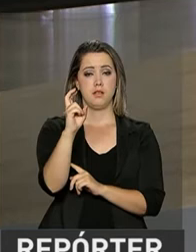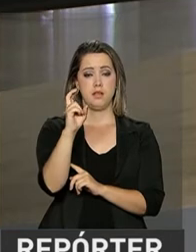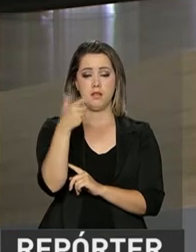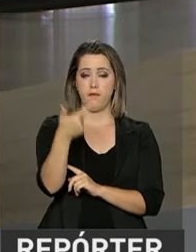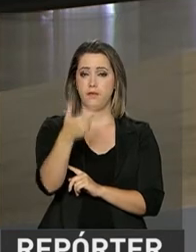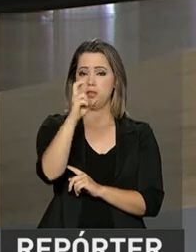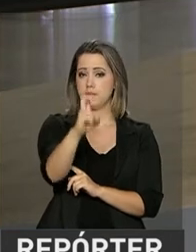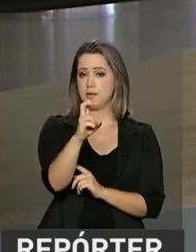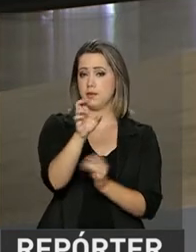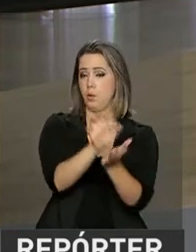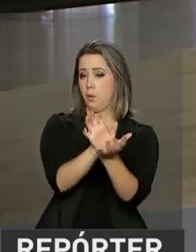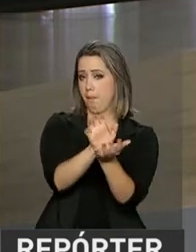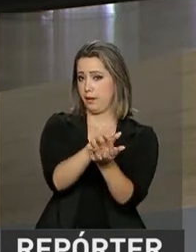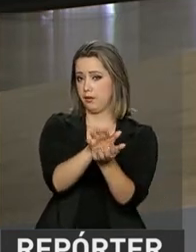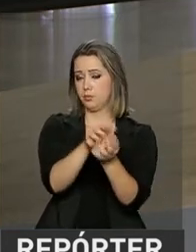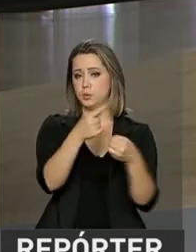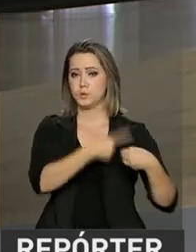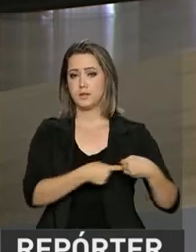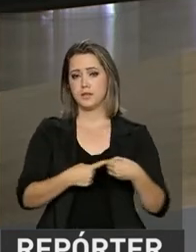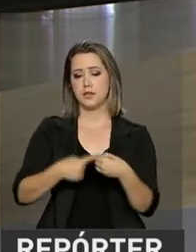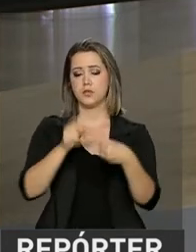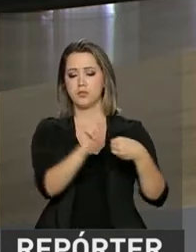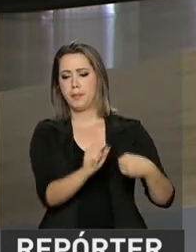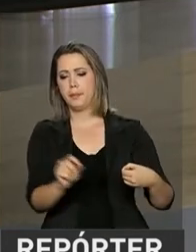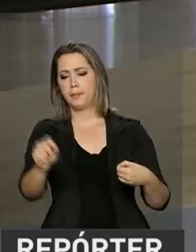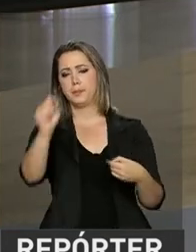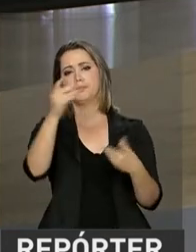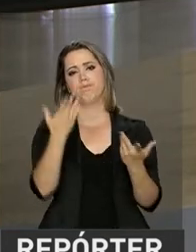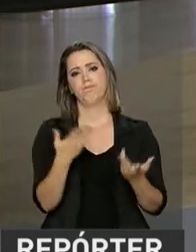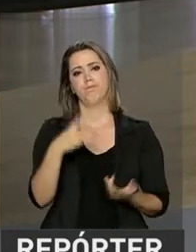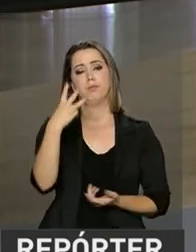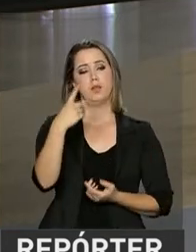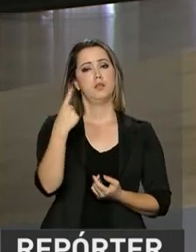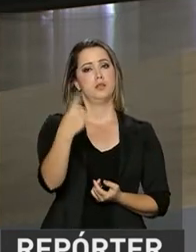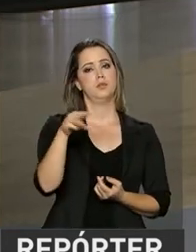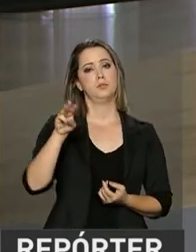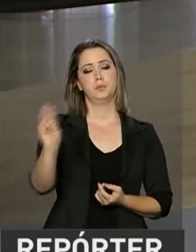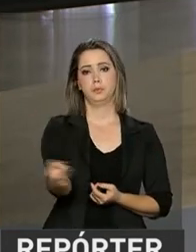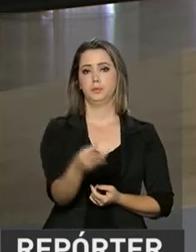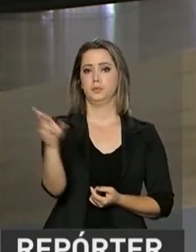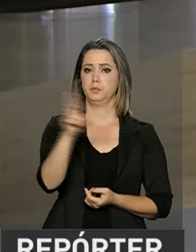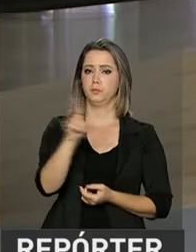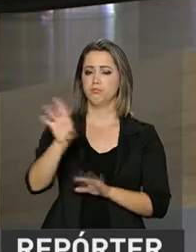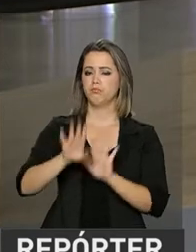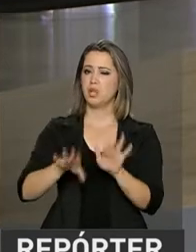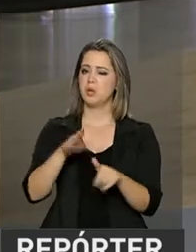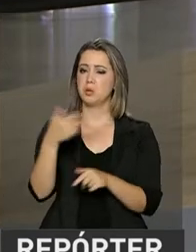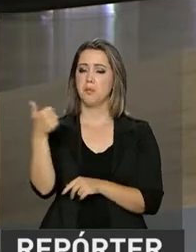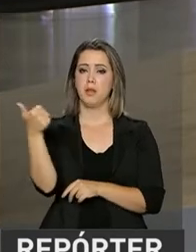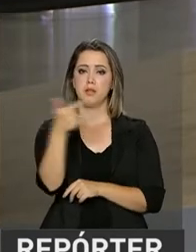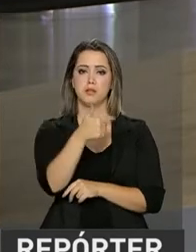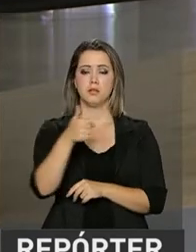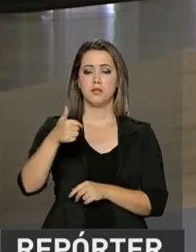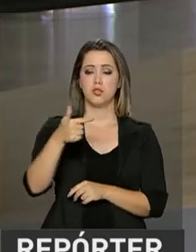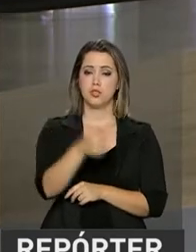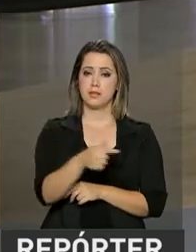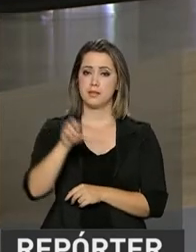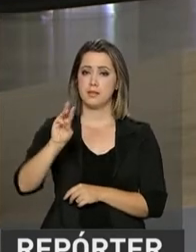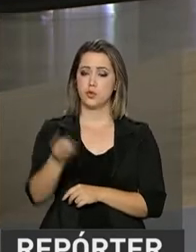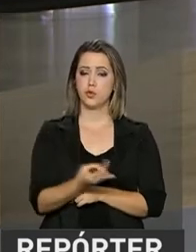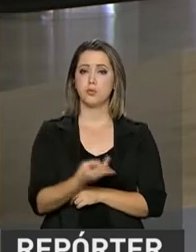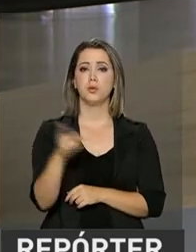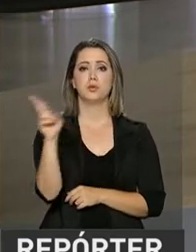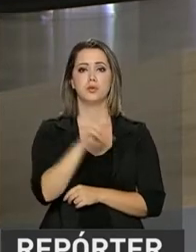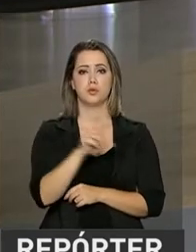de recursos que você falou cerca de 31 milhões de reais algo como 17 milhões e meio de reais vão